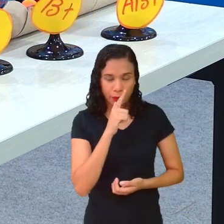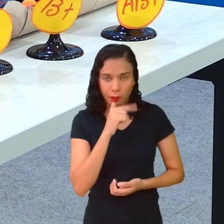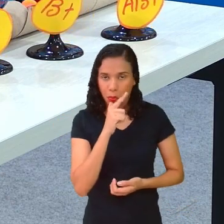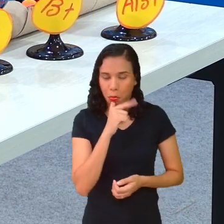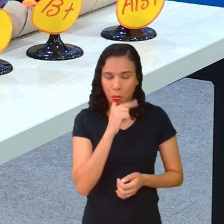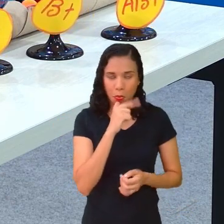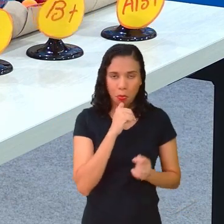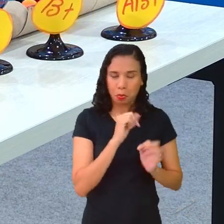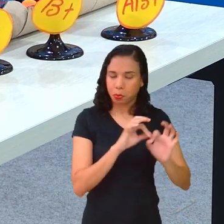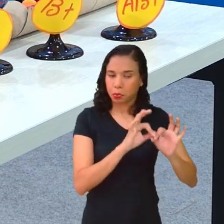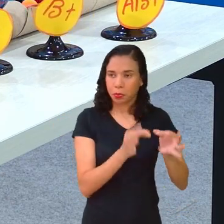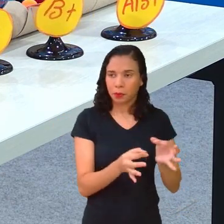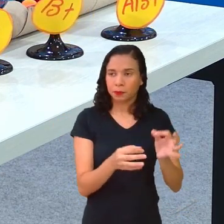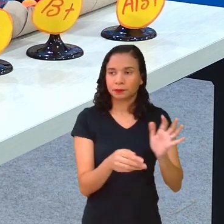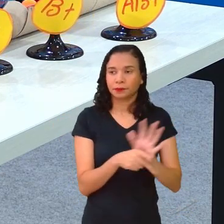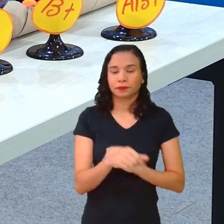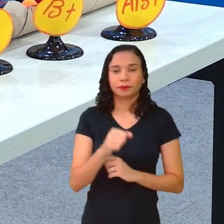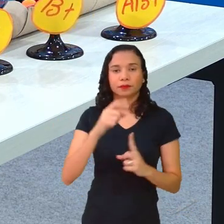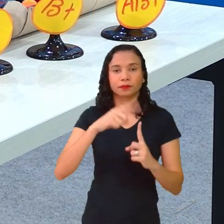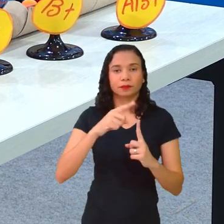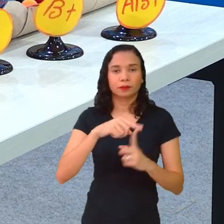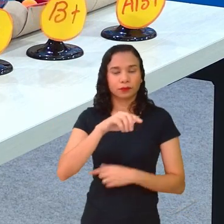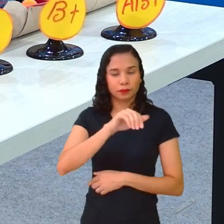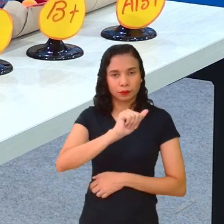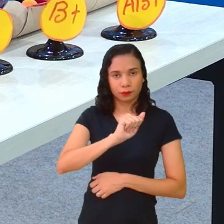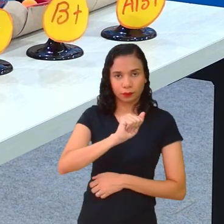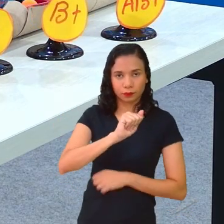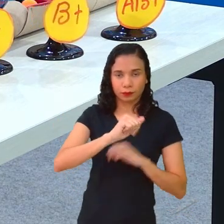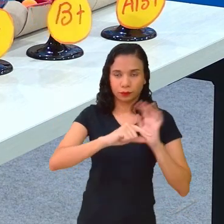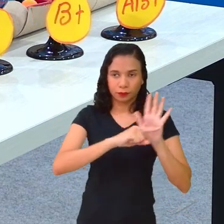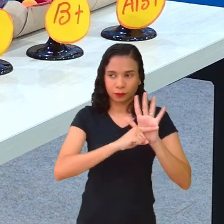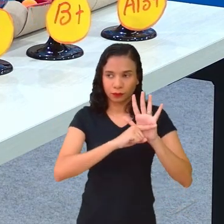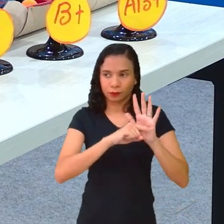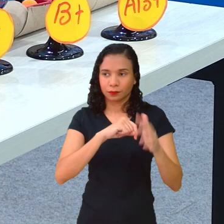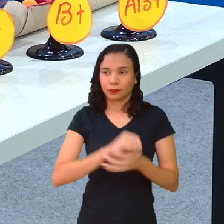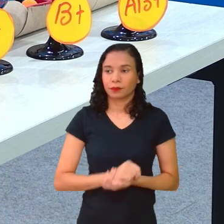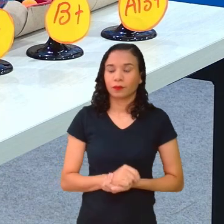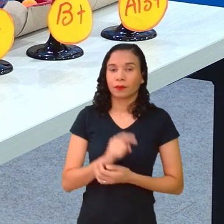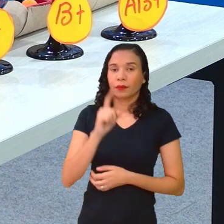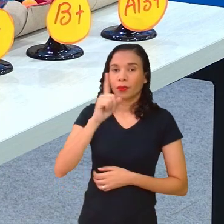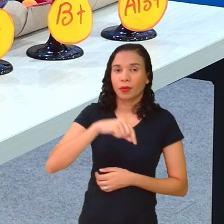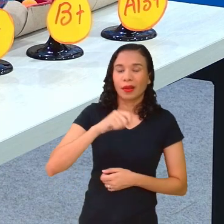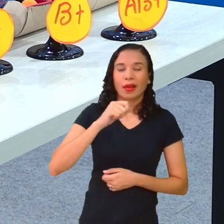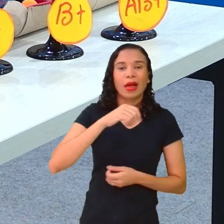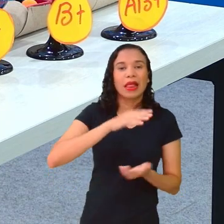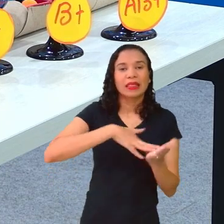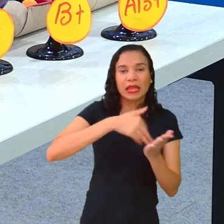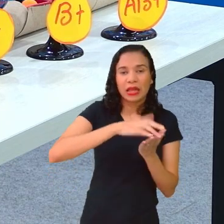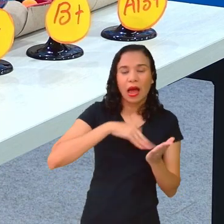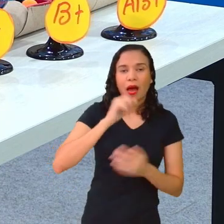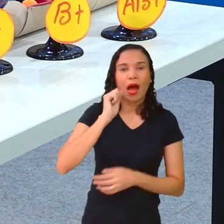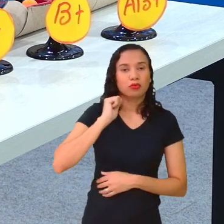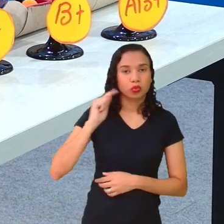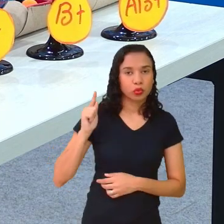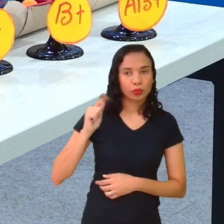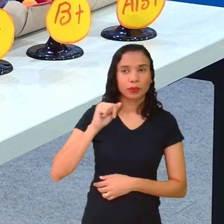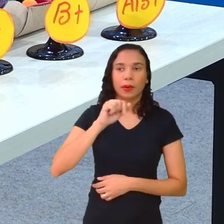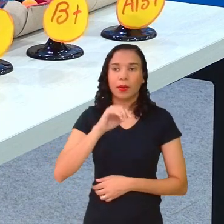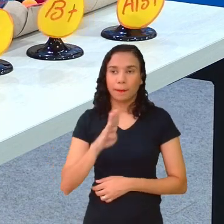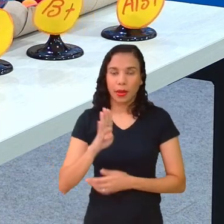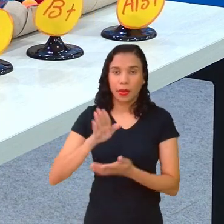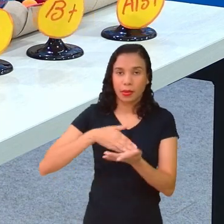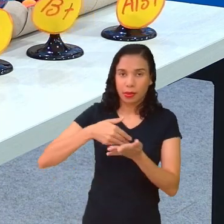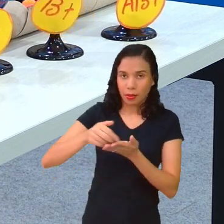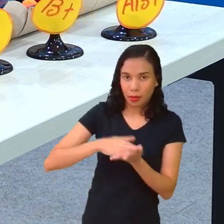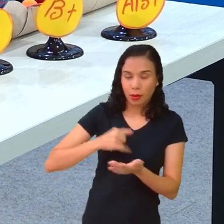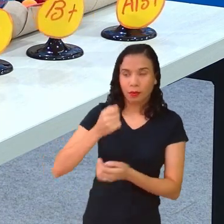pura. Aqui eu tenho o tipo A negativo, eu coloquei aqui tinta azul. O tipo B, eu